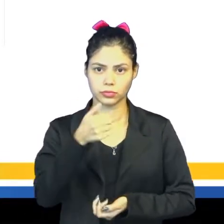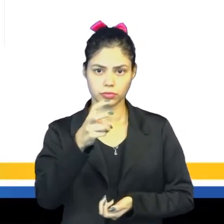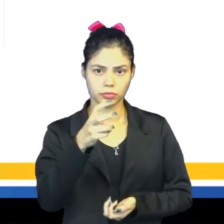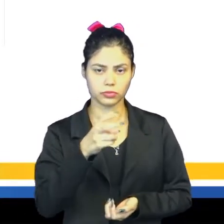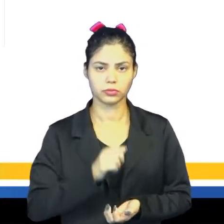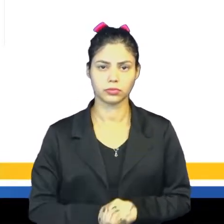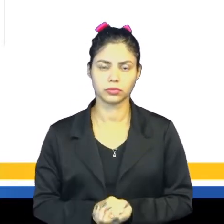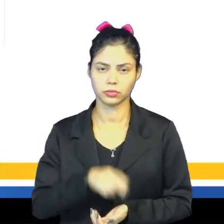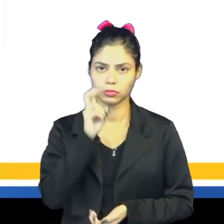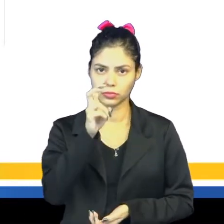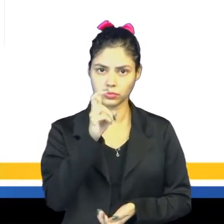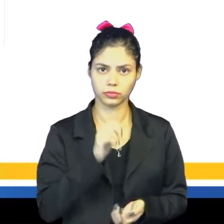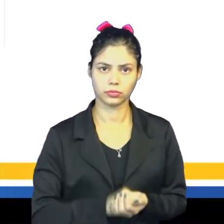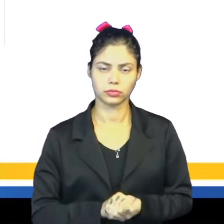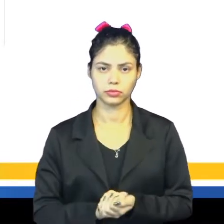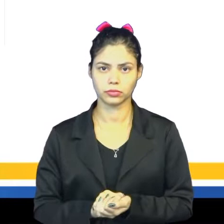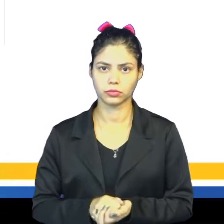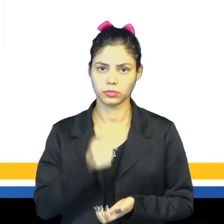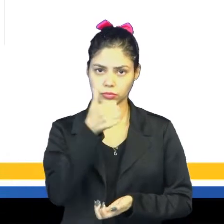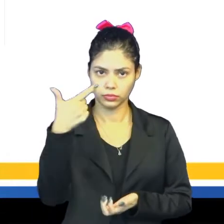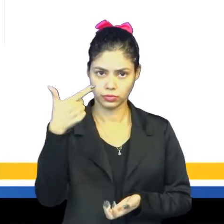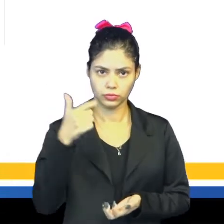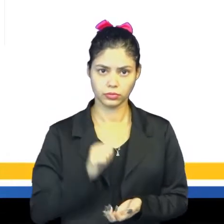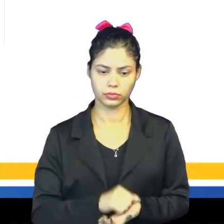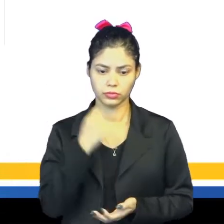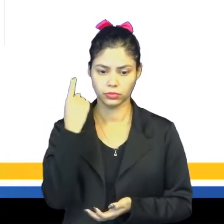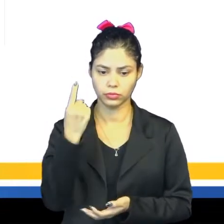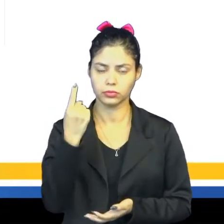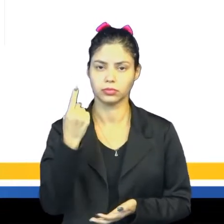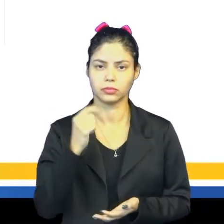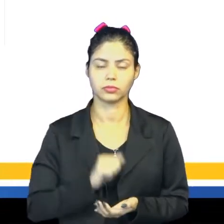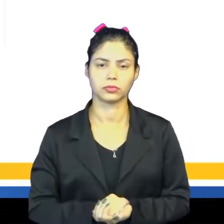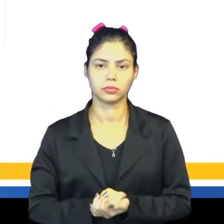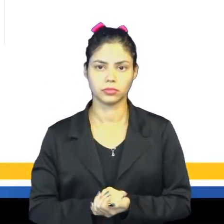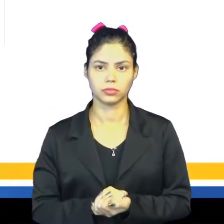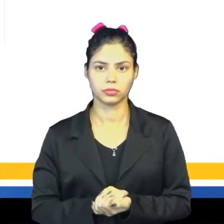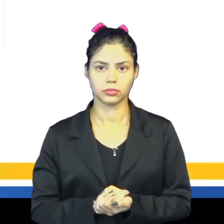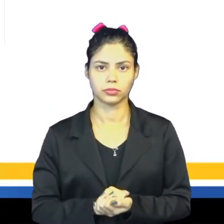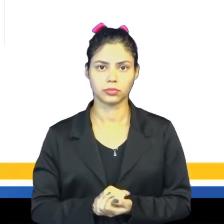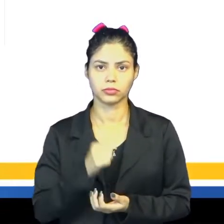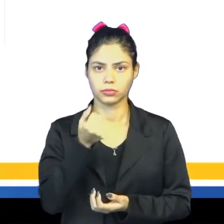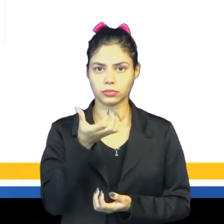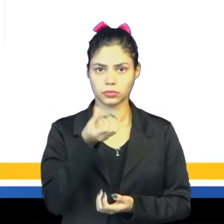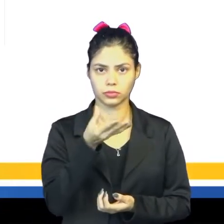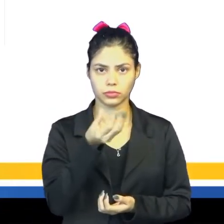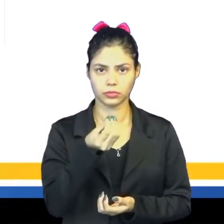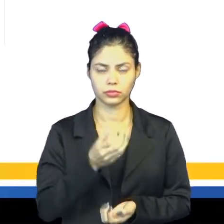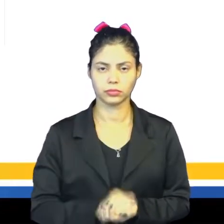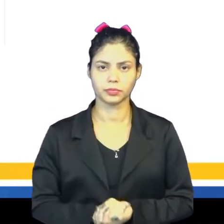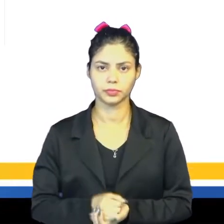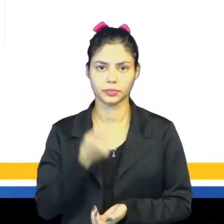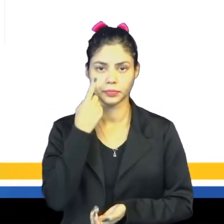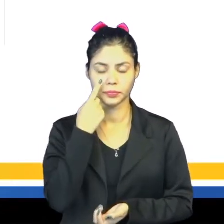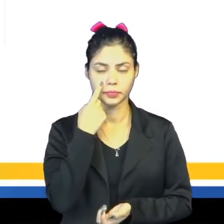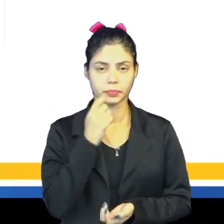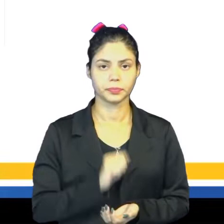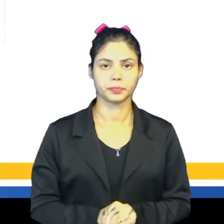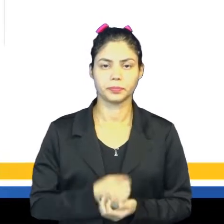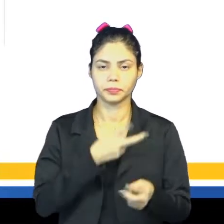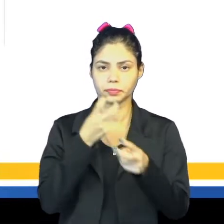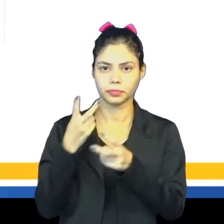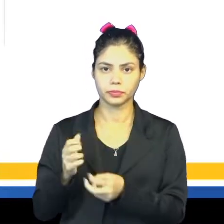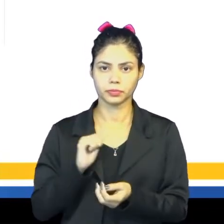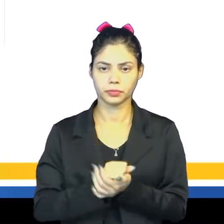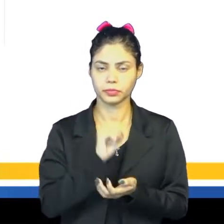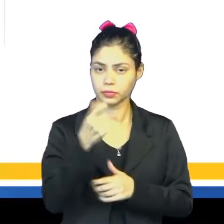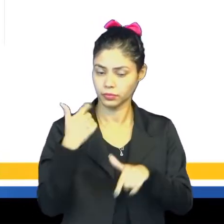15. 5, velocidade 12 e 1, velocidade 60. Ou seja, observa